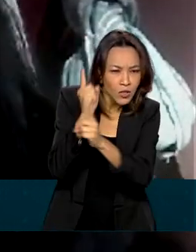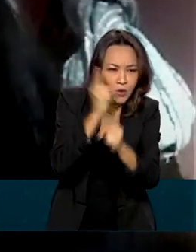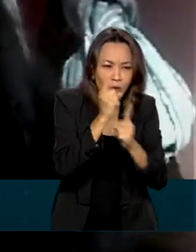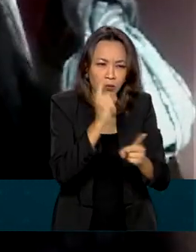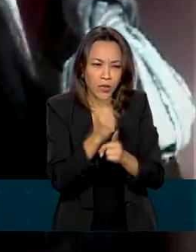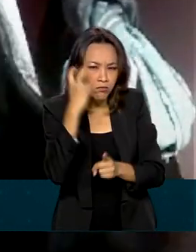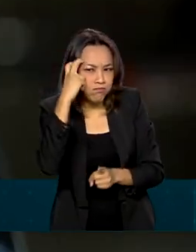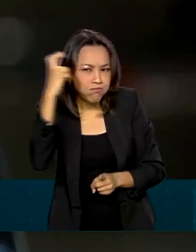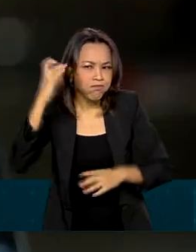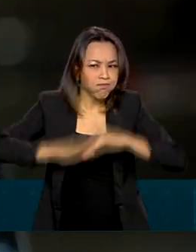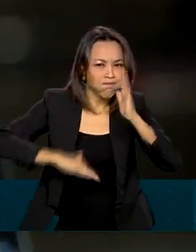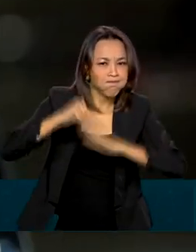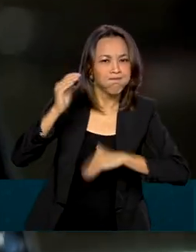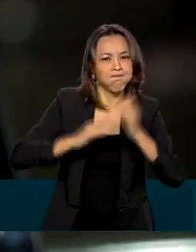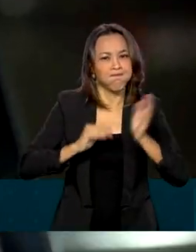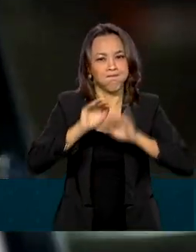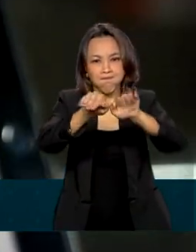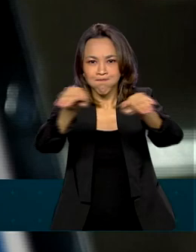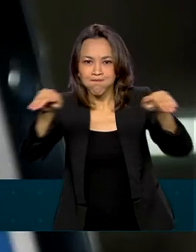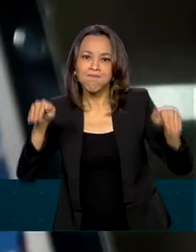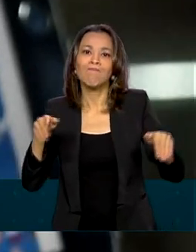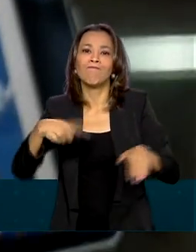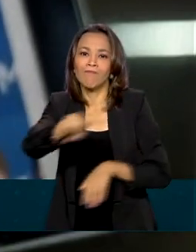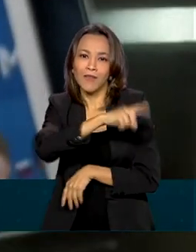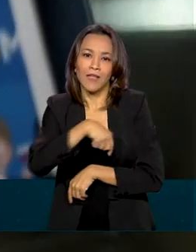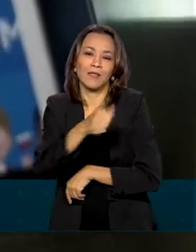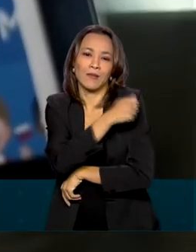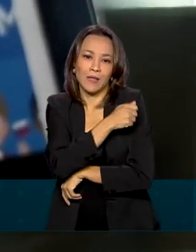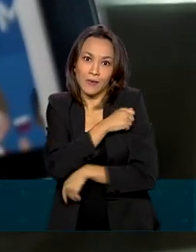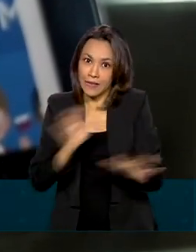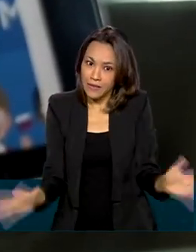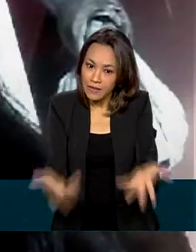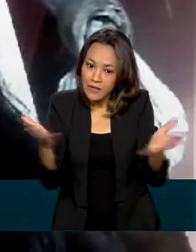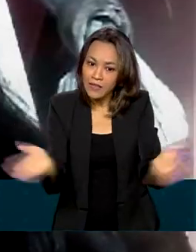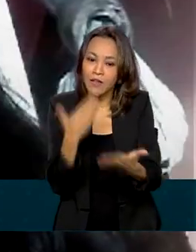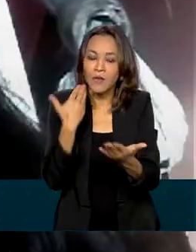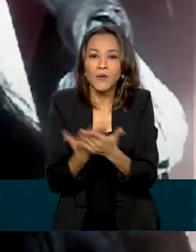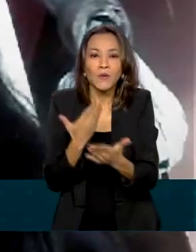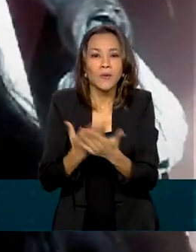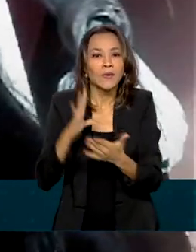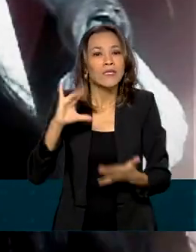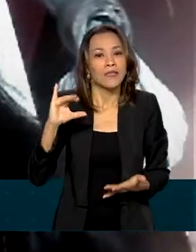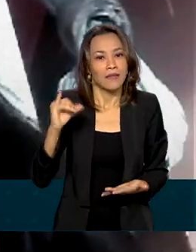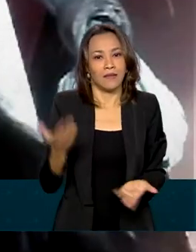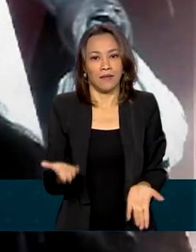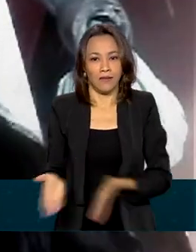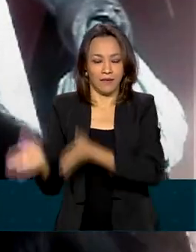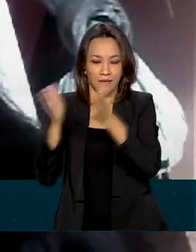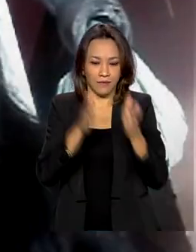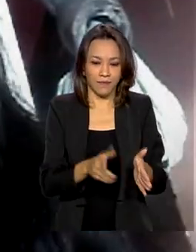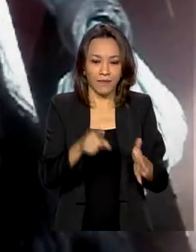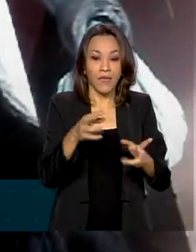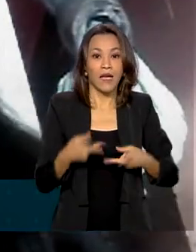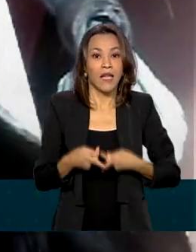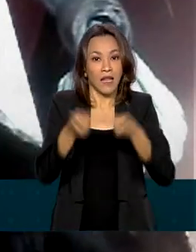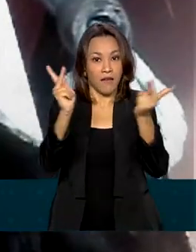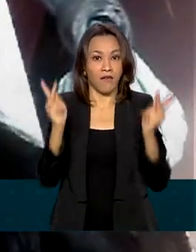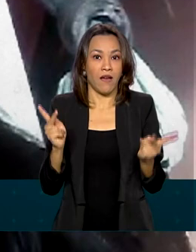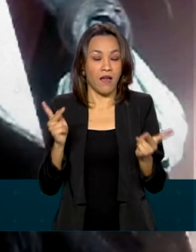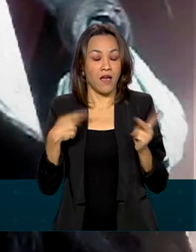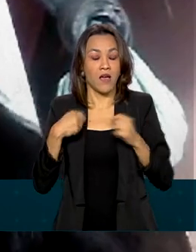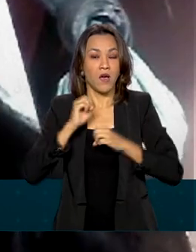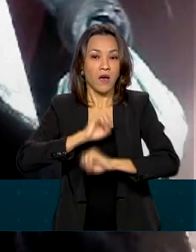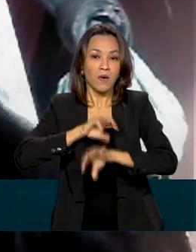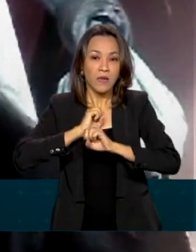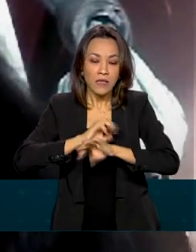entre os estudantes e incentivar o ensino da ciência. Levar educação a todas